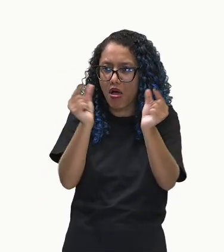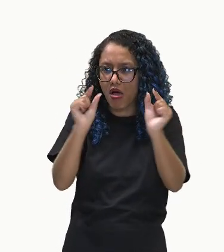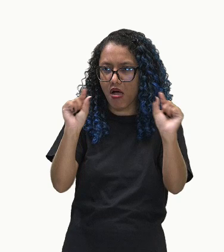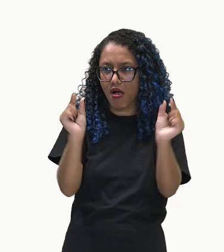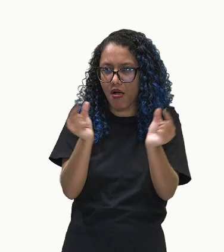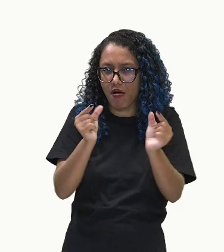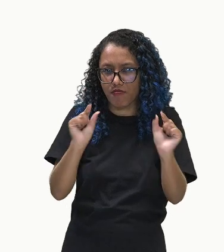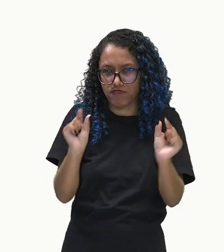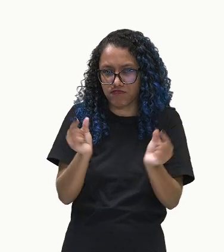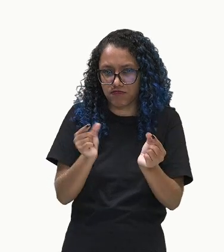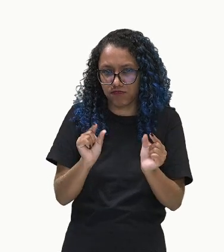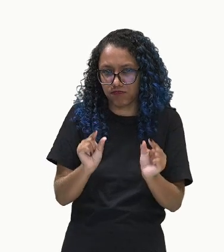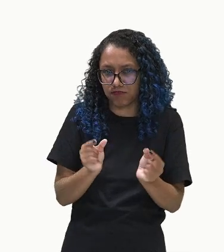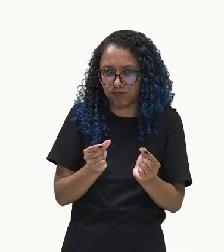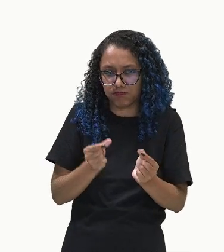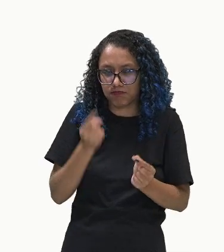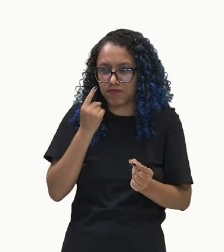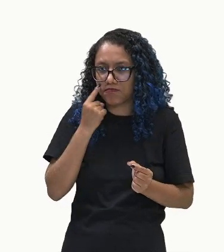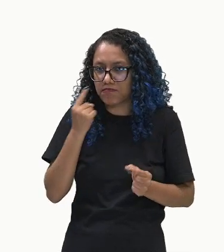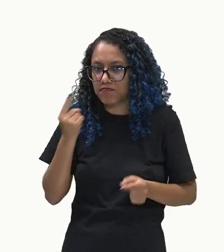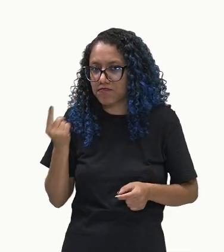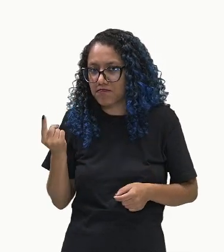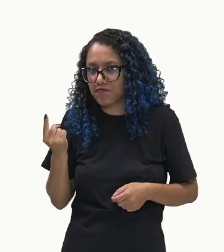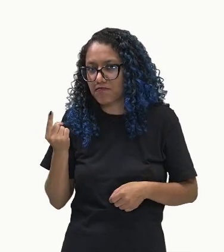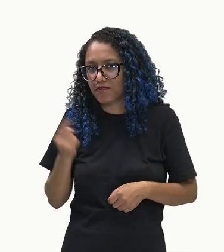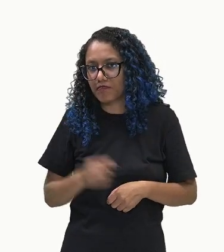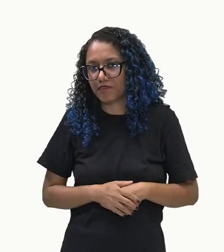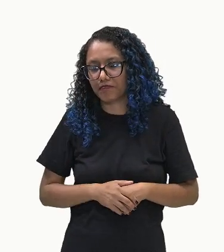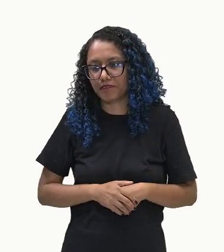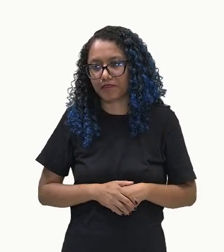Observem bem aqui no esquema que eu estou mostrando para vocês.